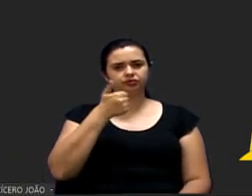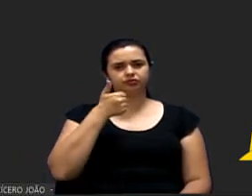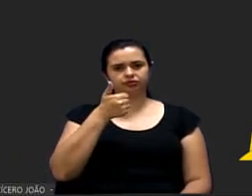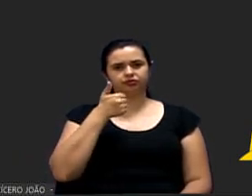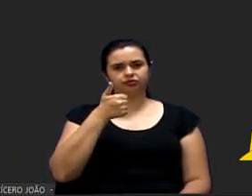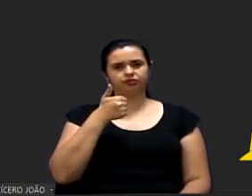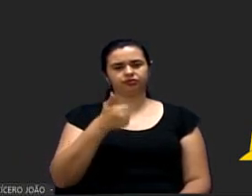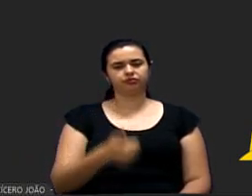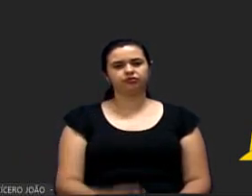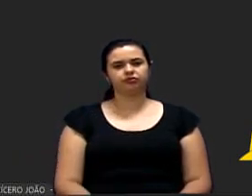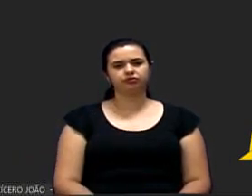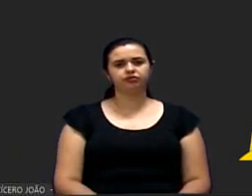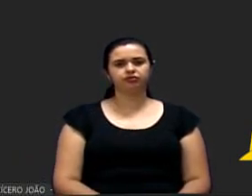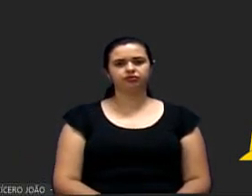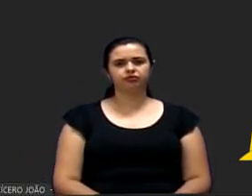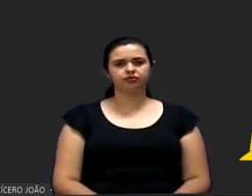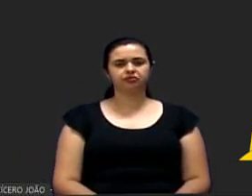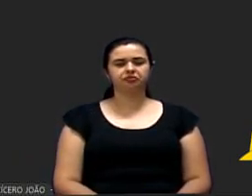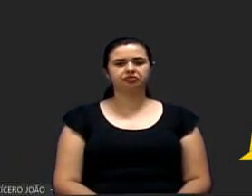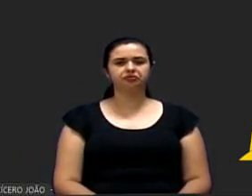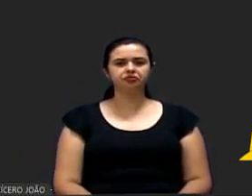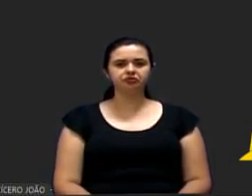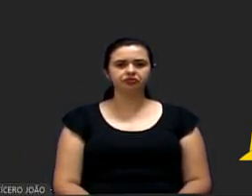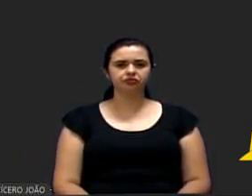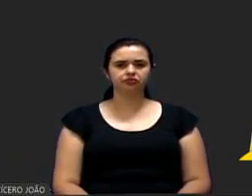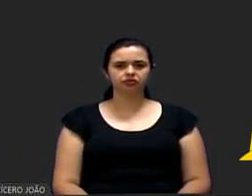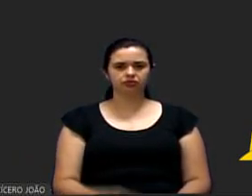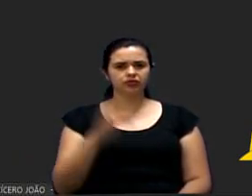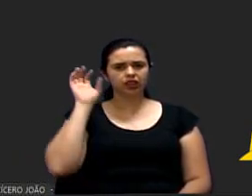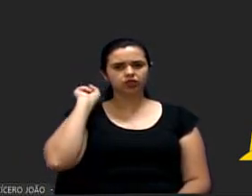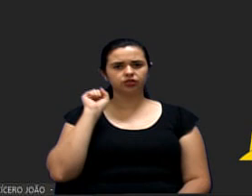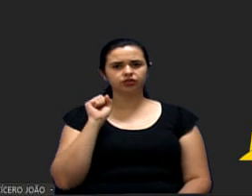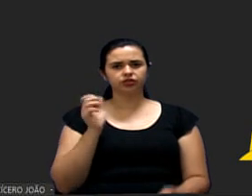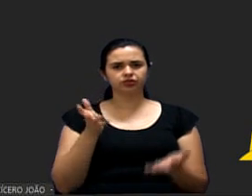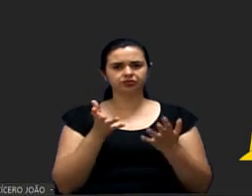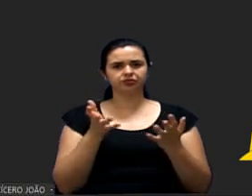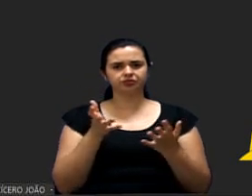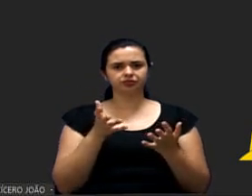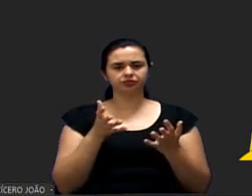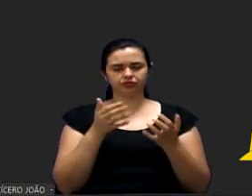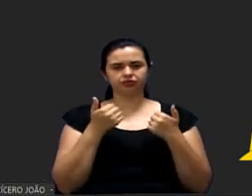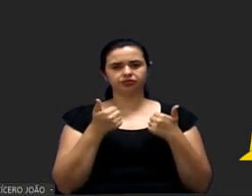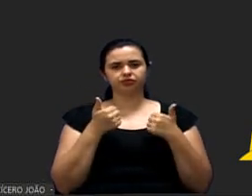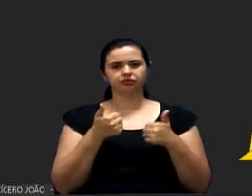Aí. Tá ouvindo agora? Agora tô ouvindo.